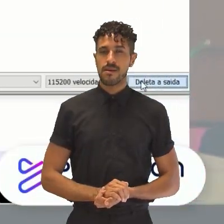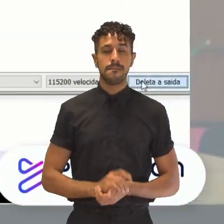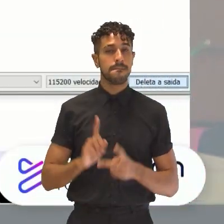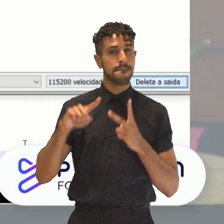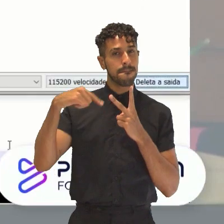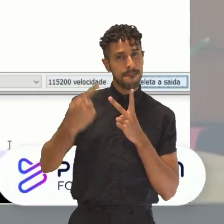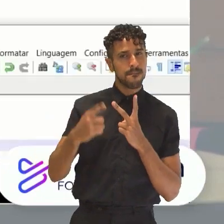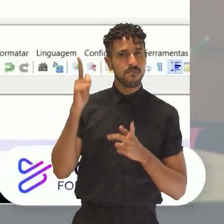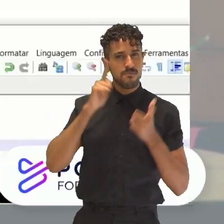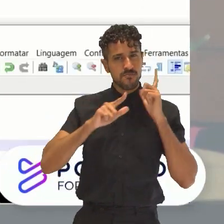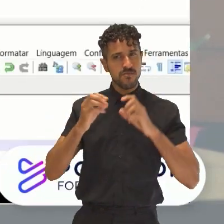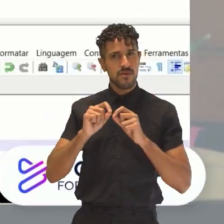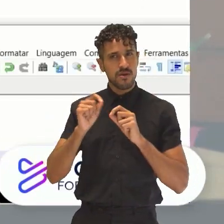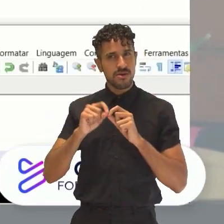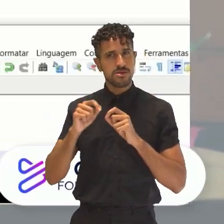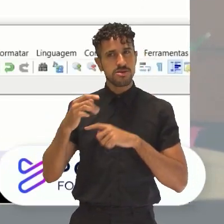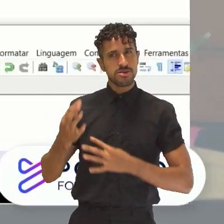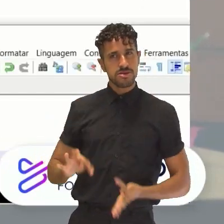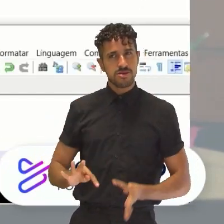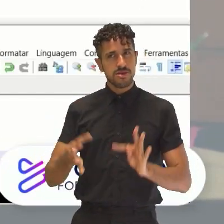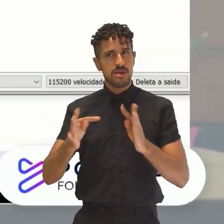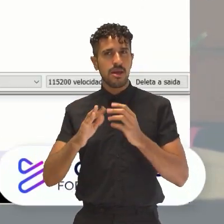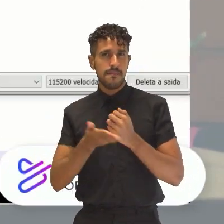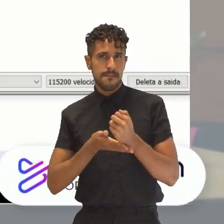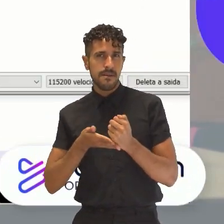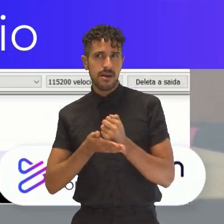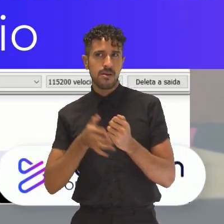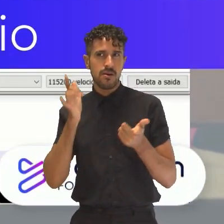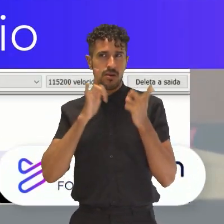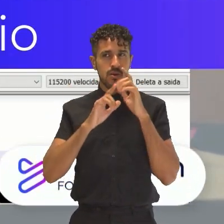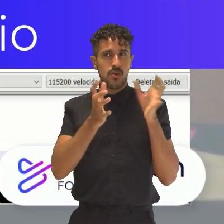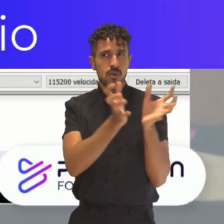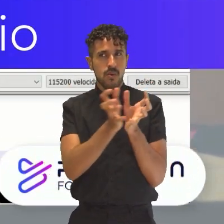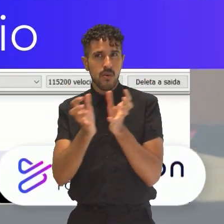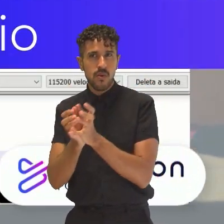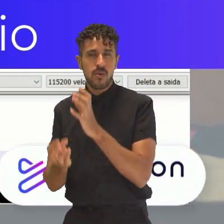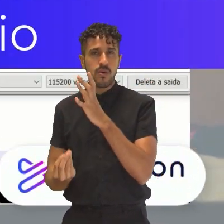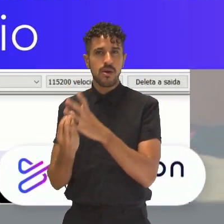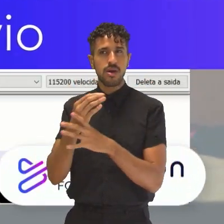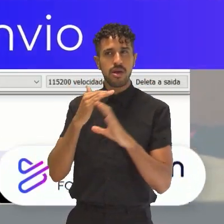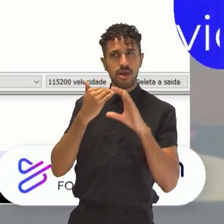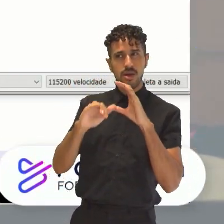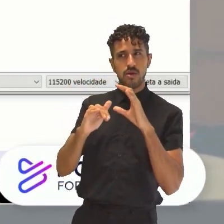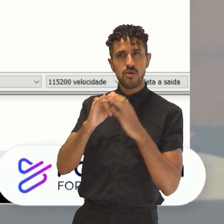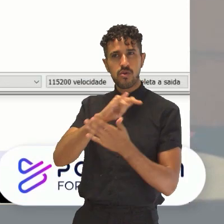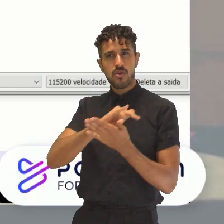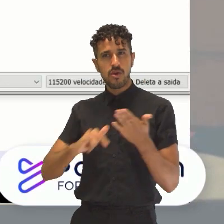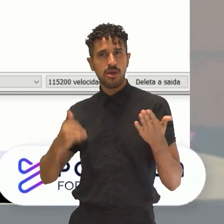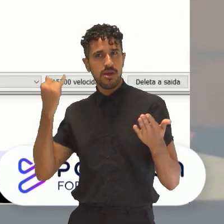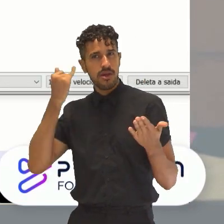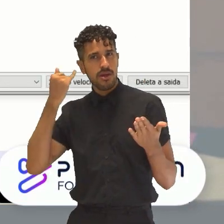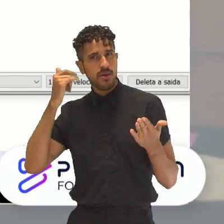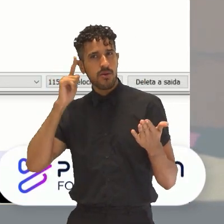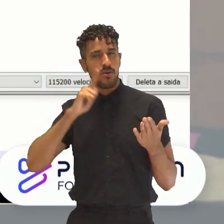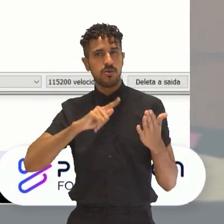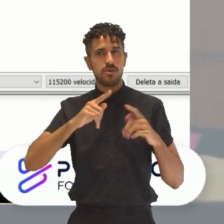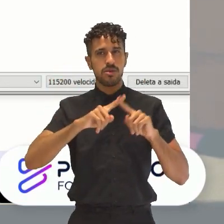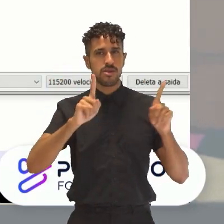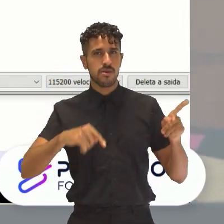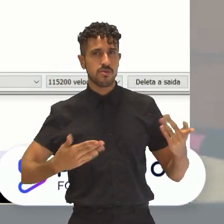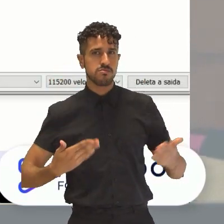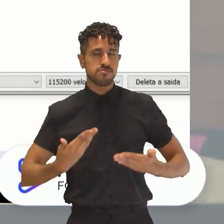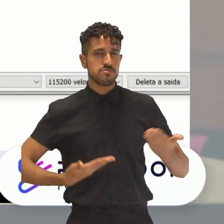Após o desenvolvimento das funcionalidades mais básicas, os times implementaram o envio de pacotes de áudios para um servidor